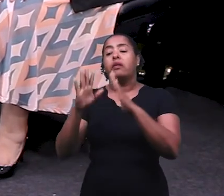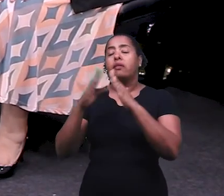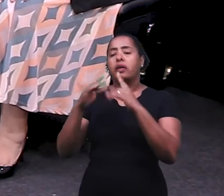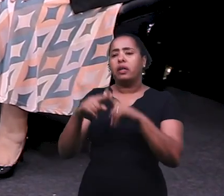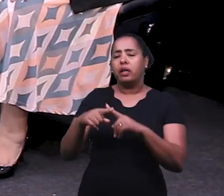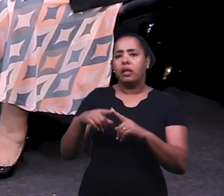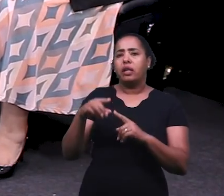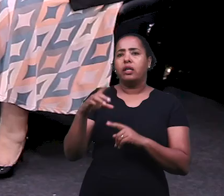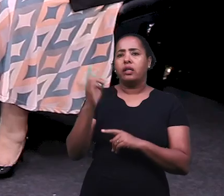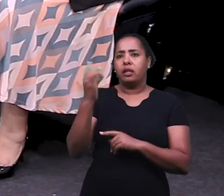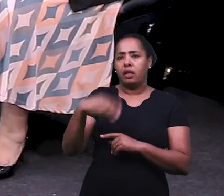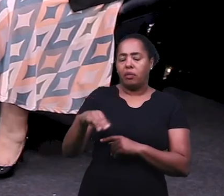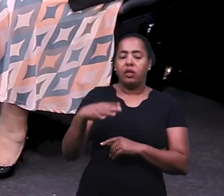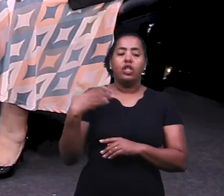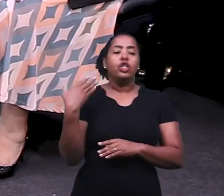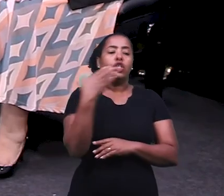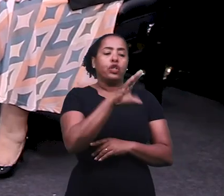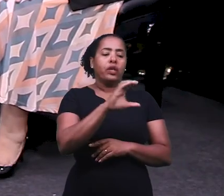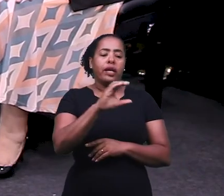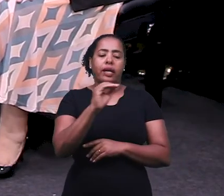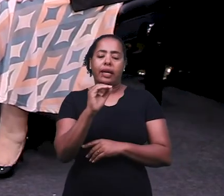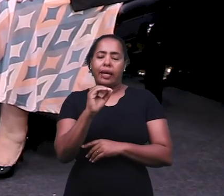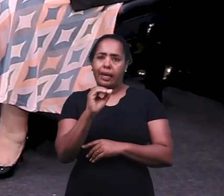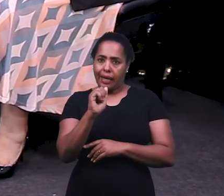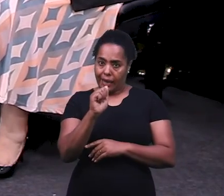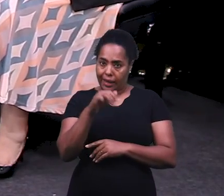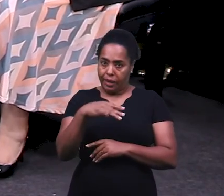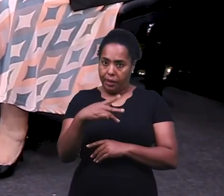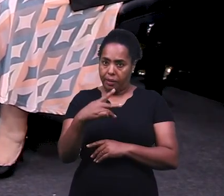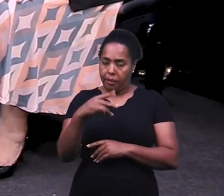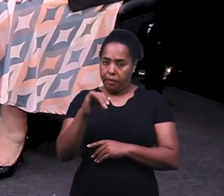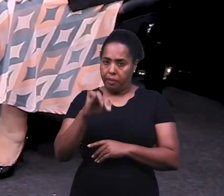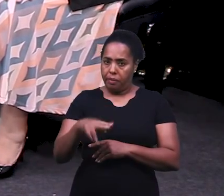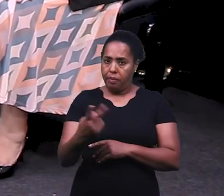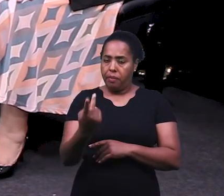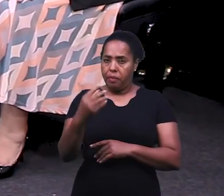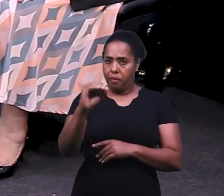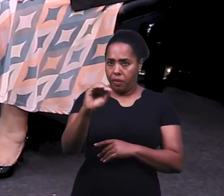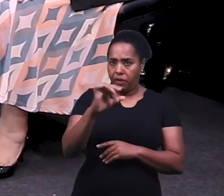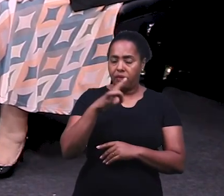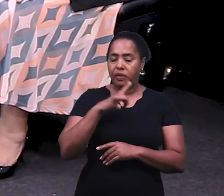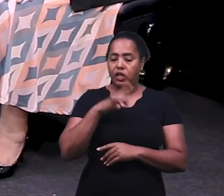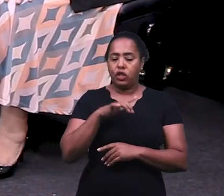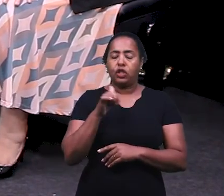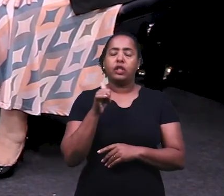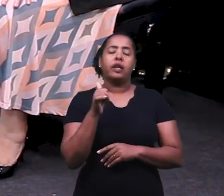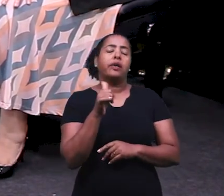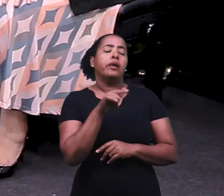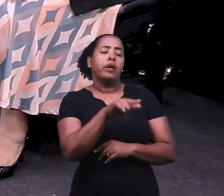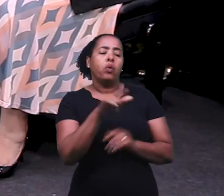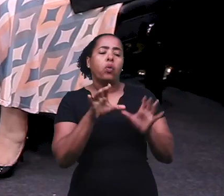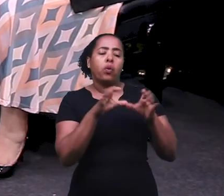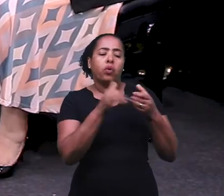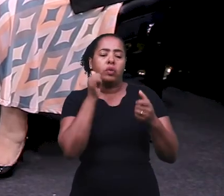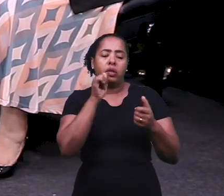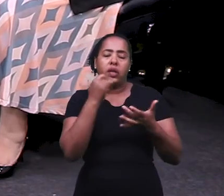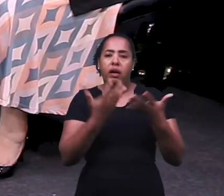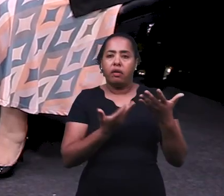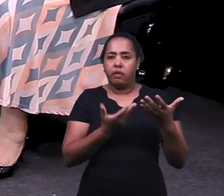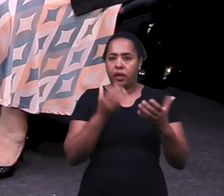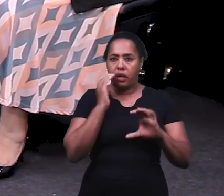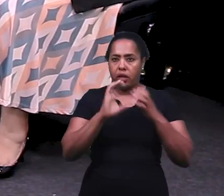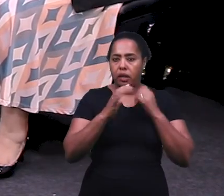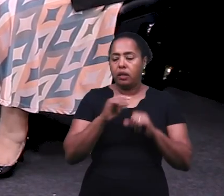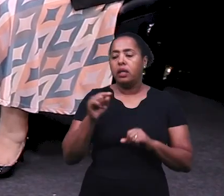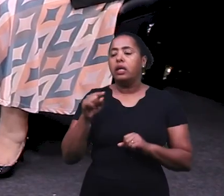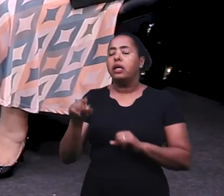difícil. Aí ele me levou na igreja de Domingos Martins. Quando chegou lá em Campinho, tinha um grupo de irmãs cantando, até a irmã Leninha, né, que